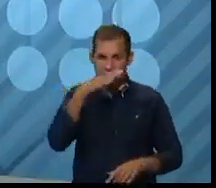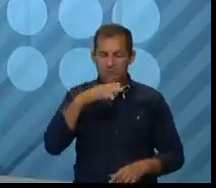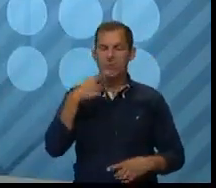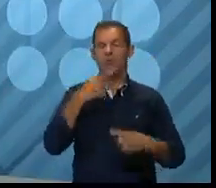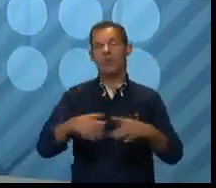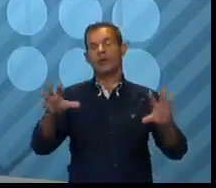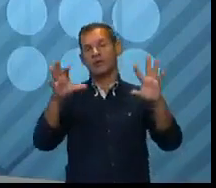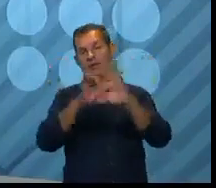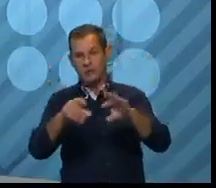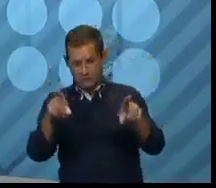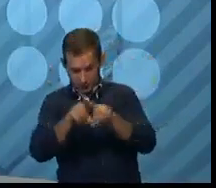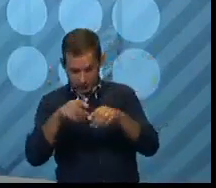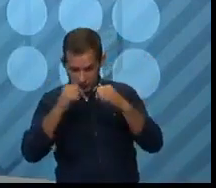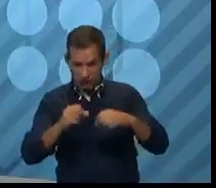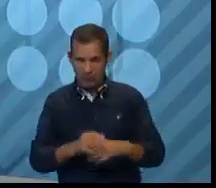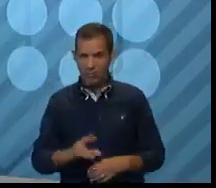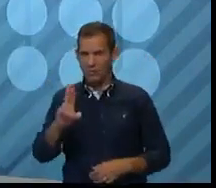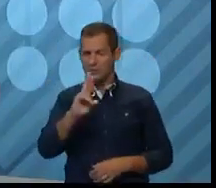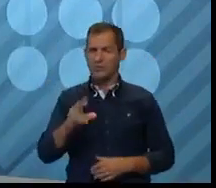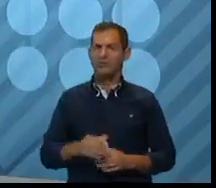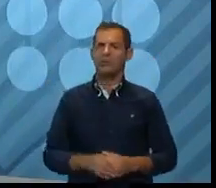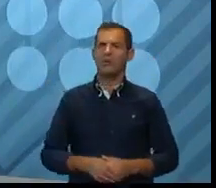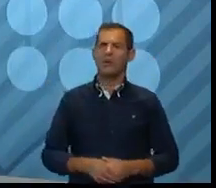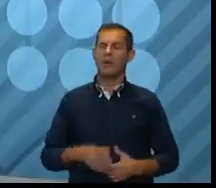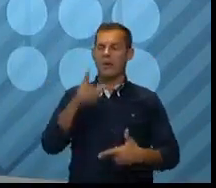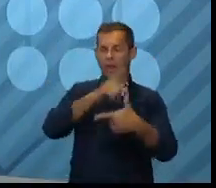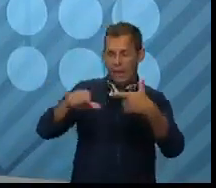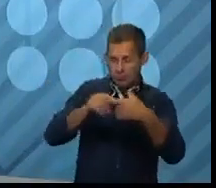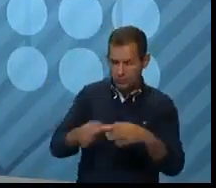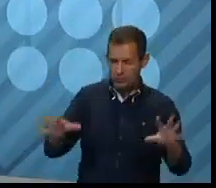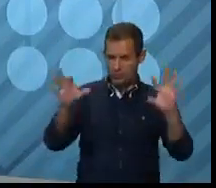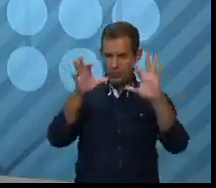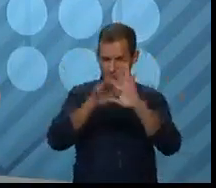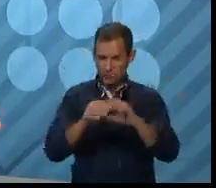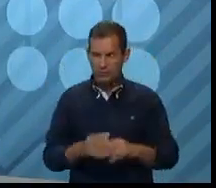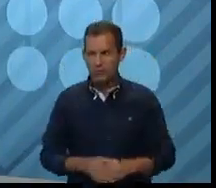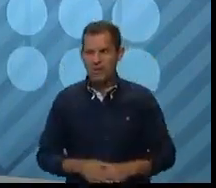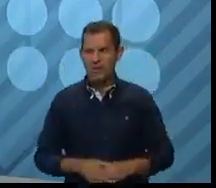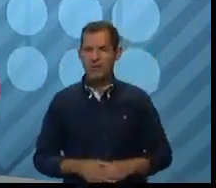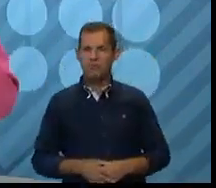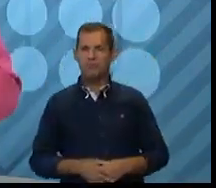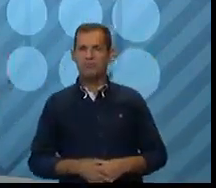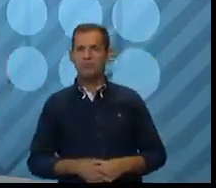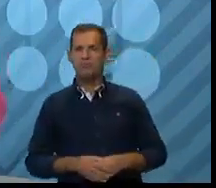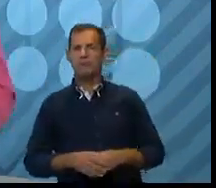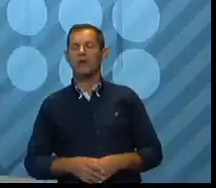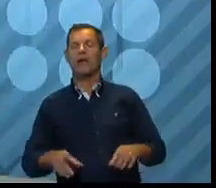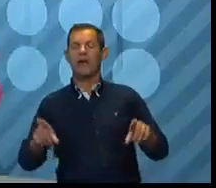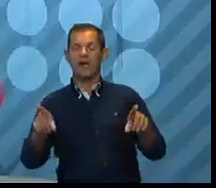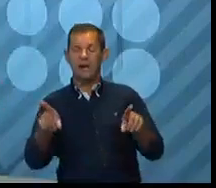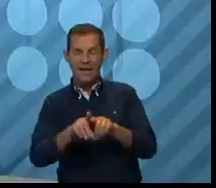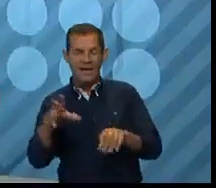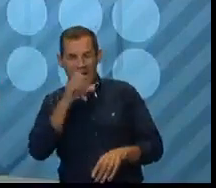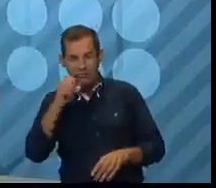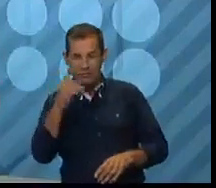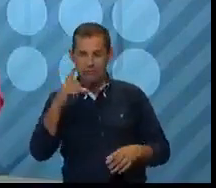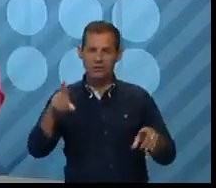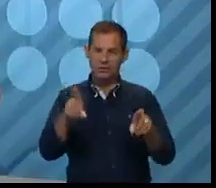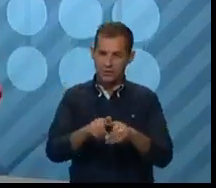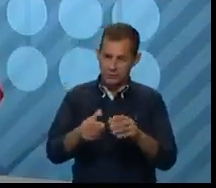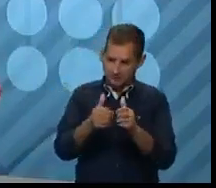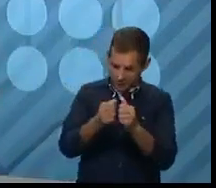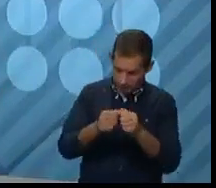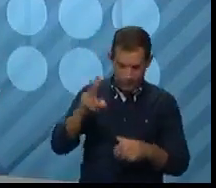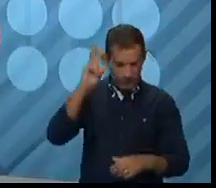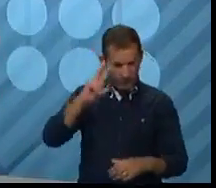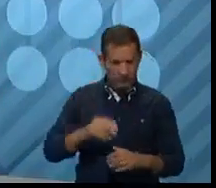as integrais elas também podem ser úteis em problemas que envolvem velocidade, aceleração e posição na